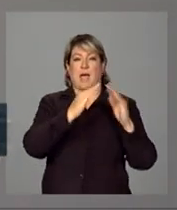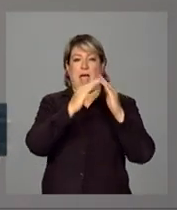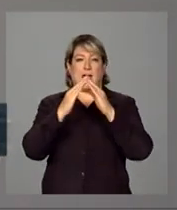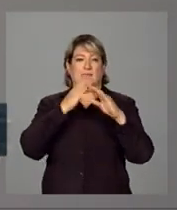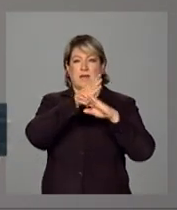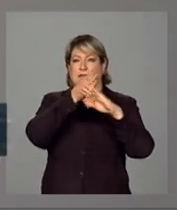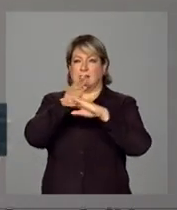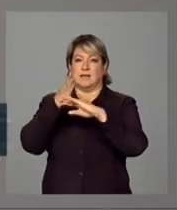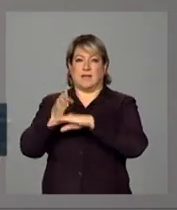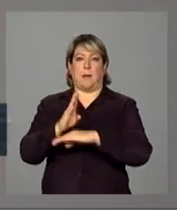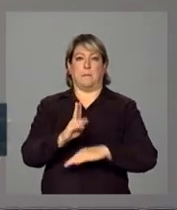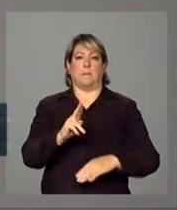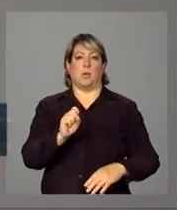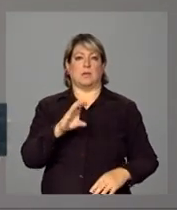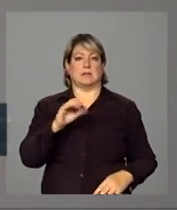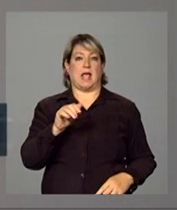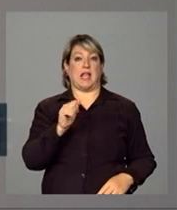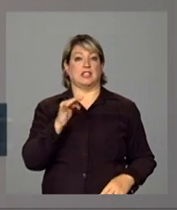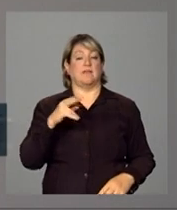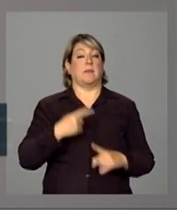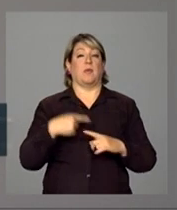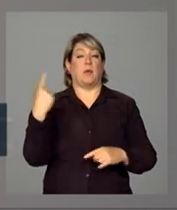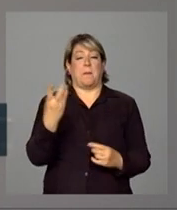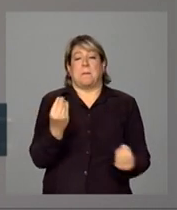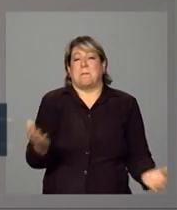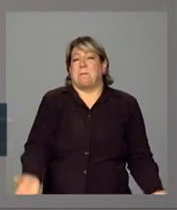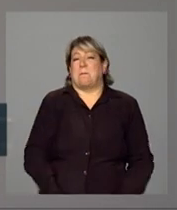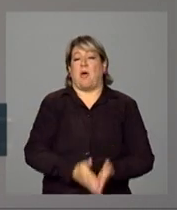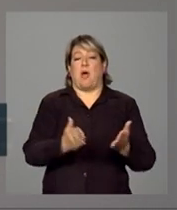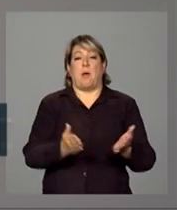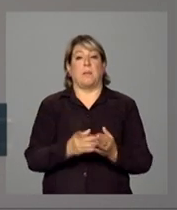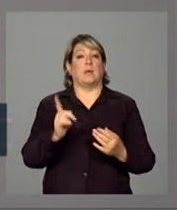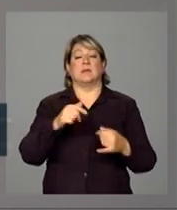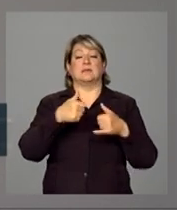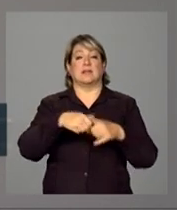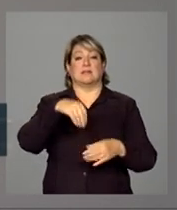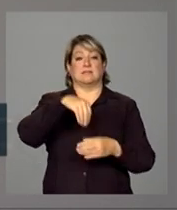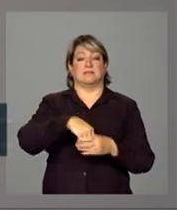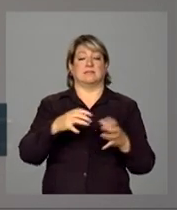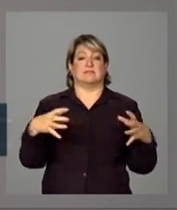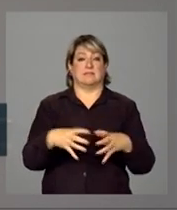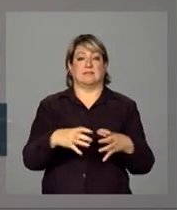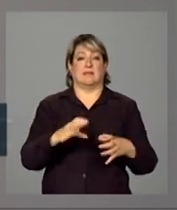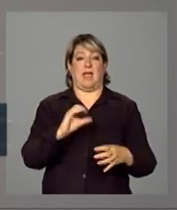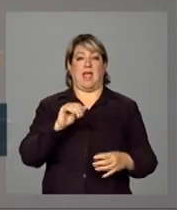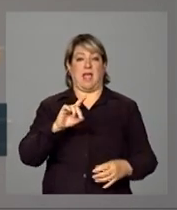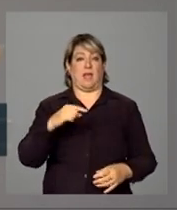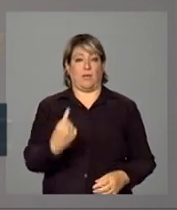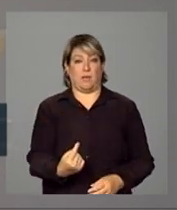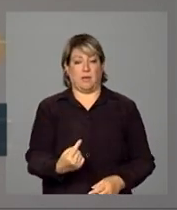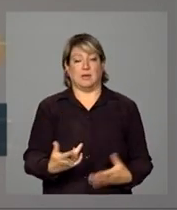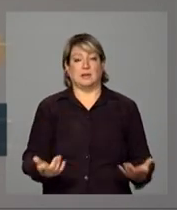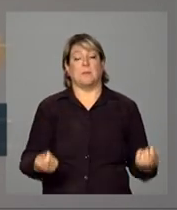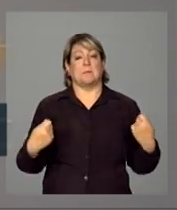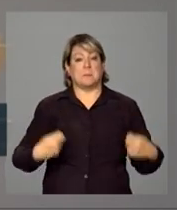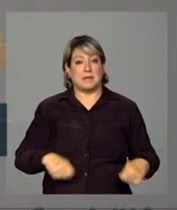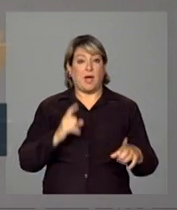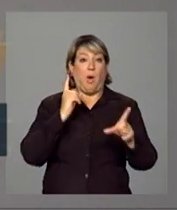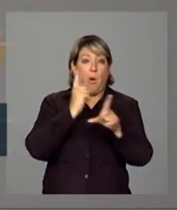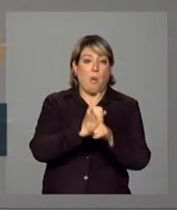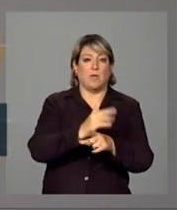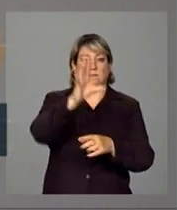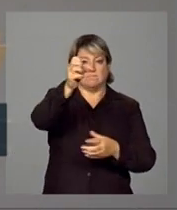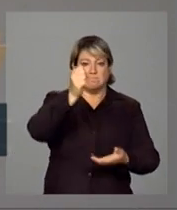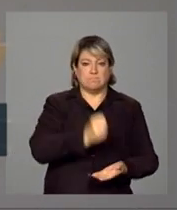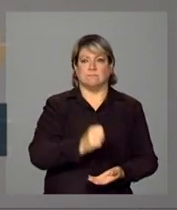Aqueles que são extremamente pobres porque não estão no Cadastro Único e devem ser encontrados. No Rio Grande do Sul, em